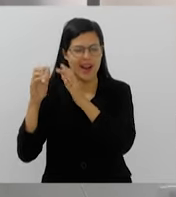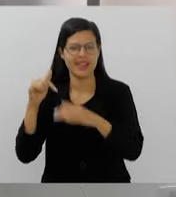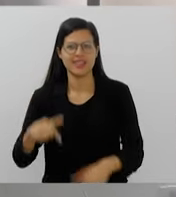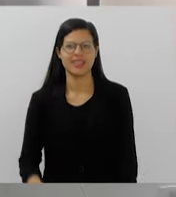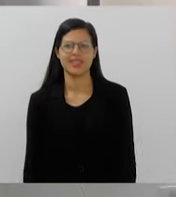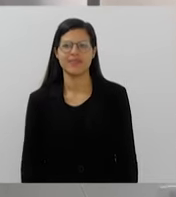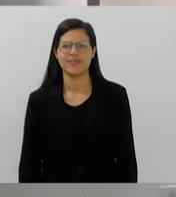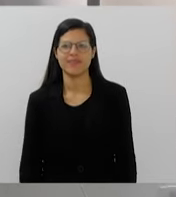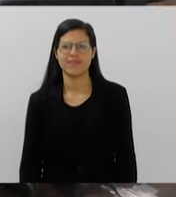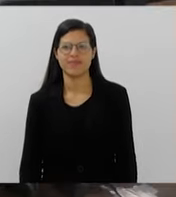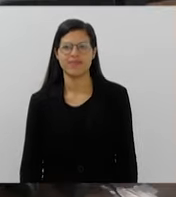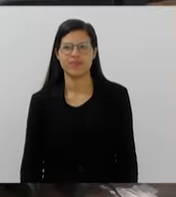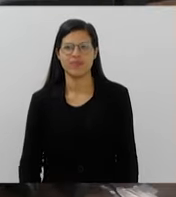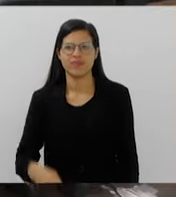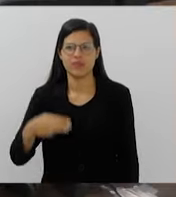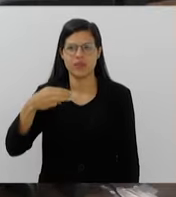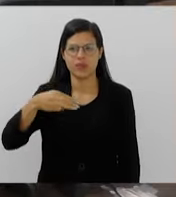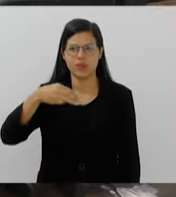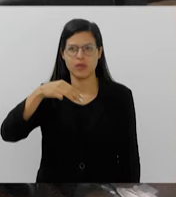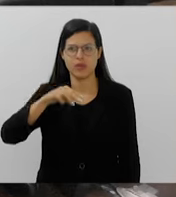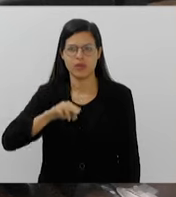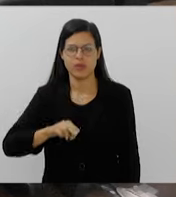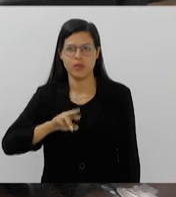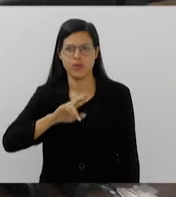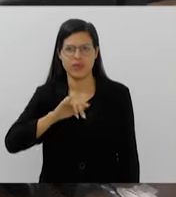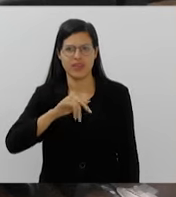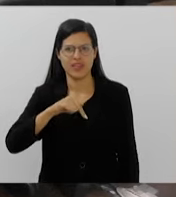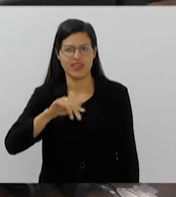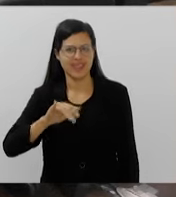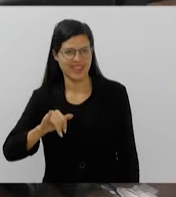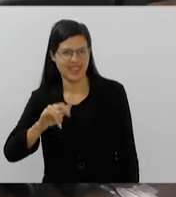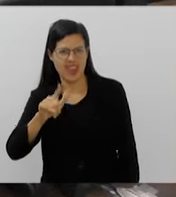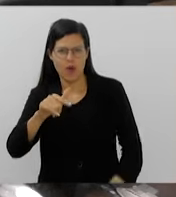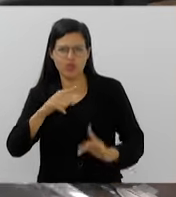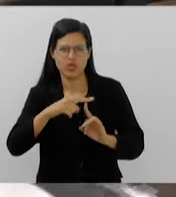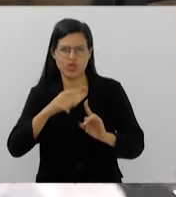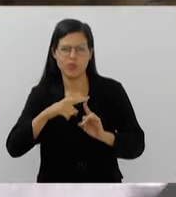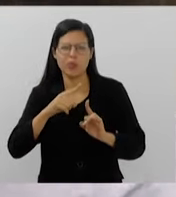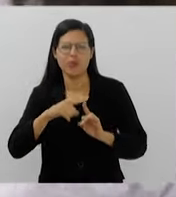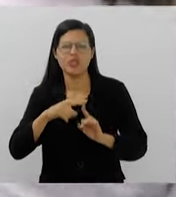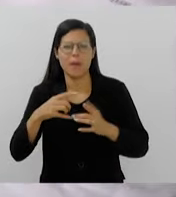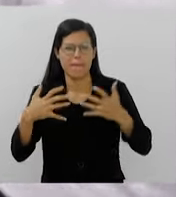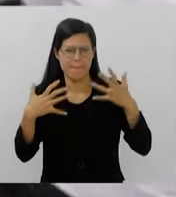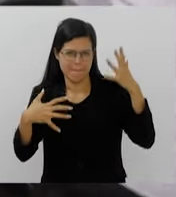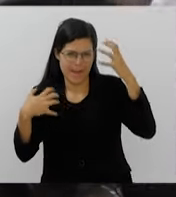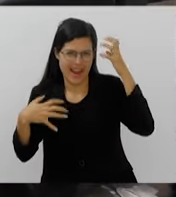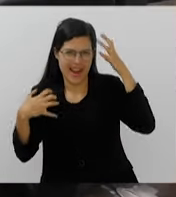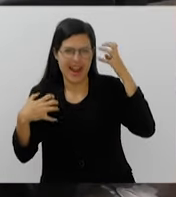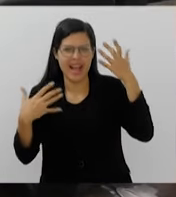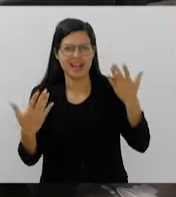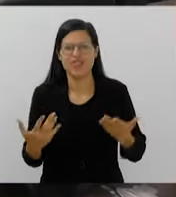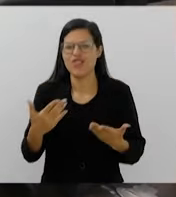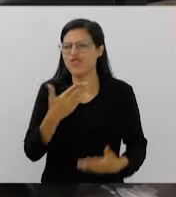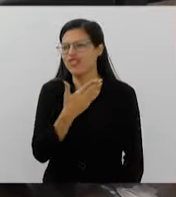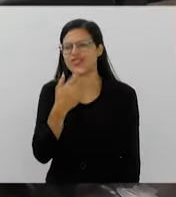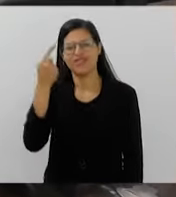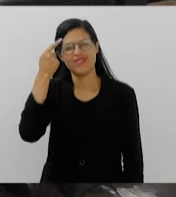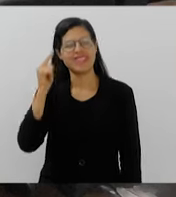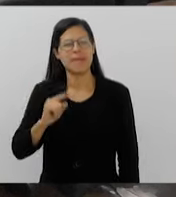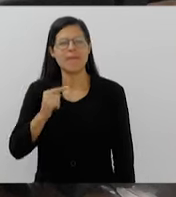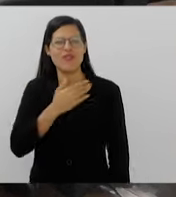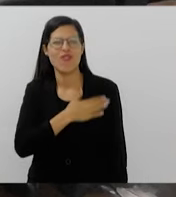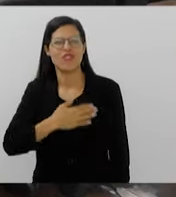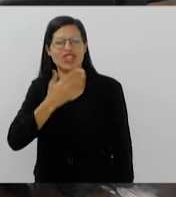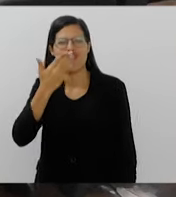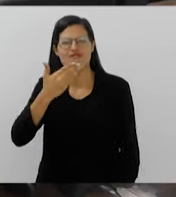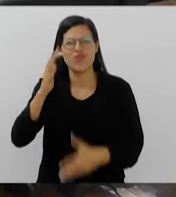Mick? É o maior primata da América Latina. Eu não sabia que macaco gostava de cocada. Gosta